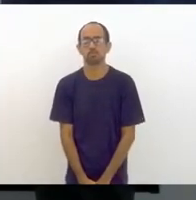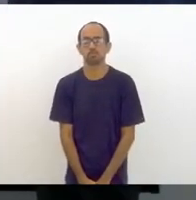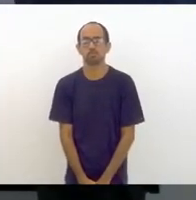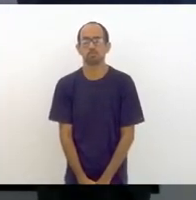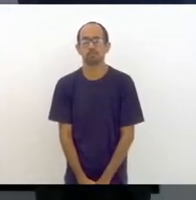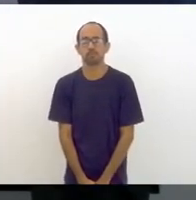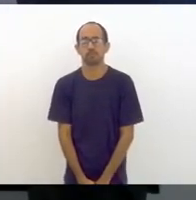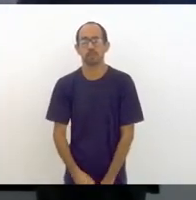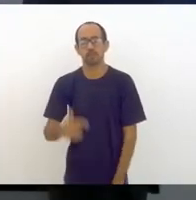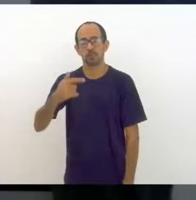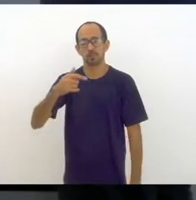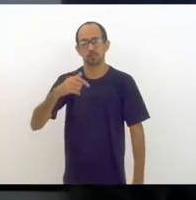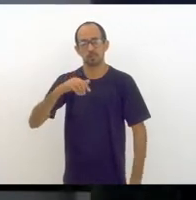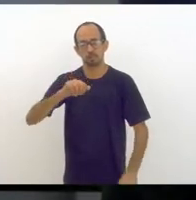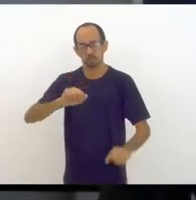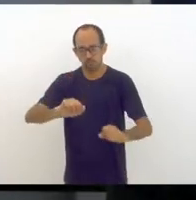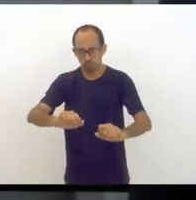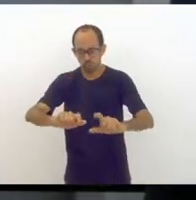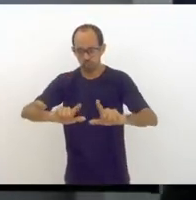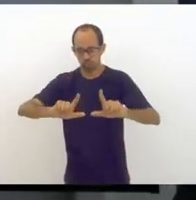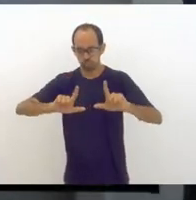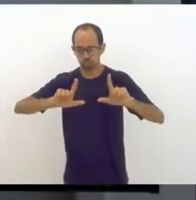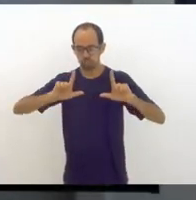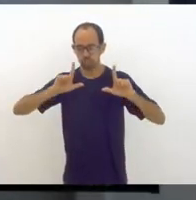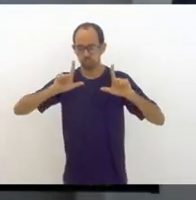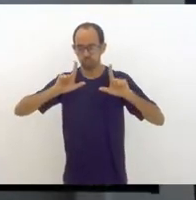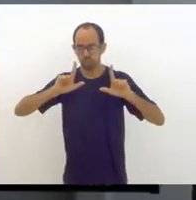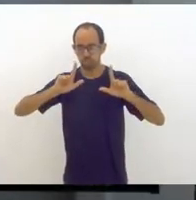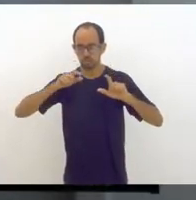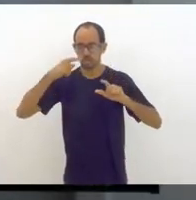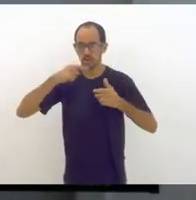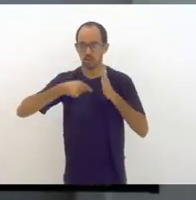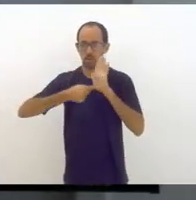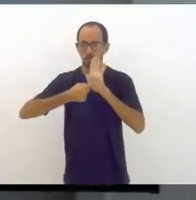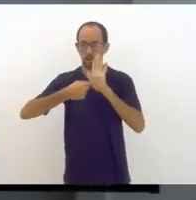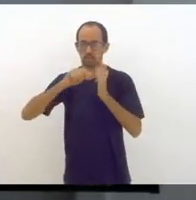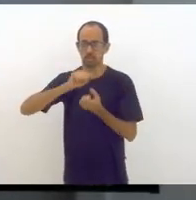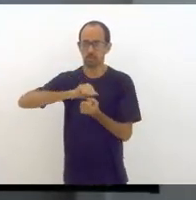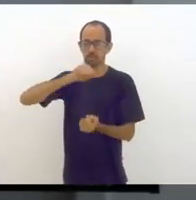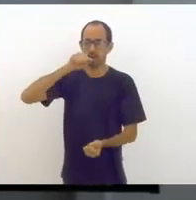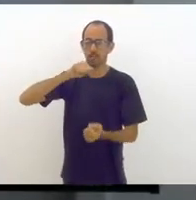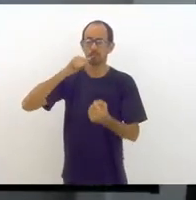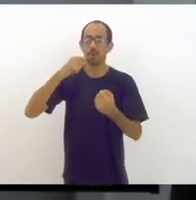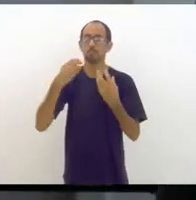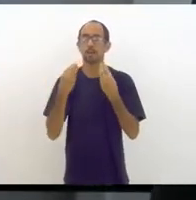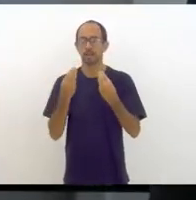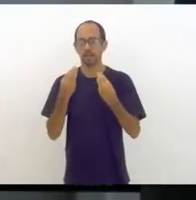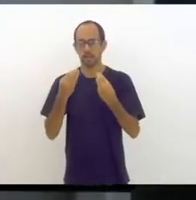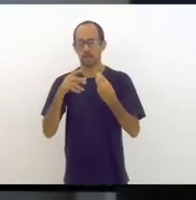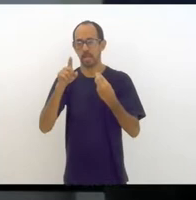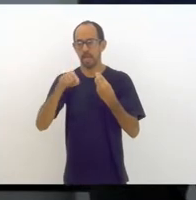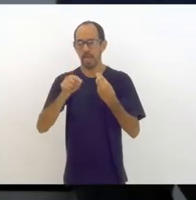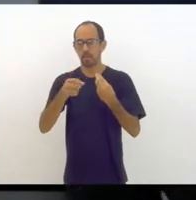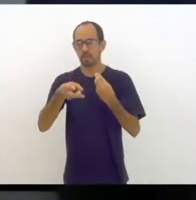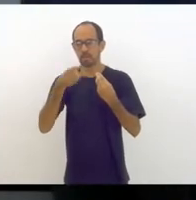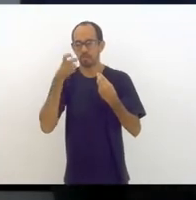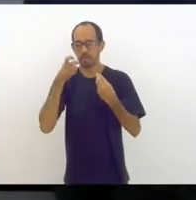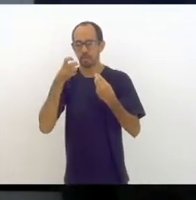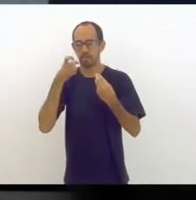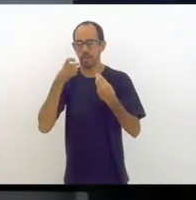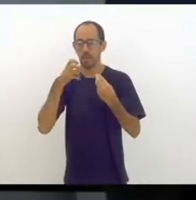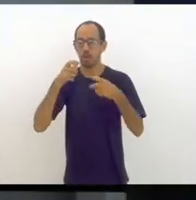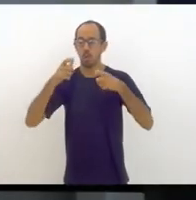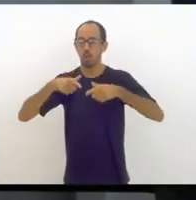E aí, mais aproximado ainda, por que eu estou trazendo esse mapa mais aproximado? Para que a gente tenha clareza da delimitação da